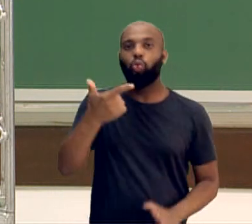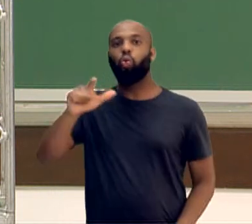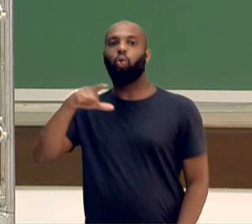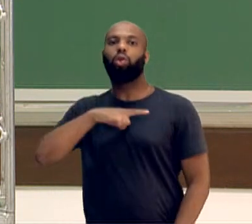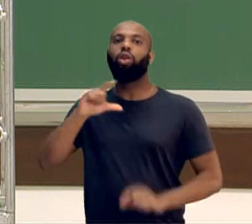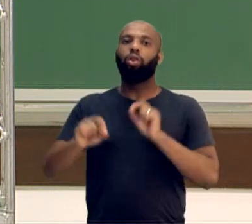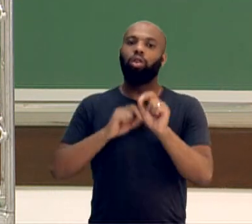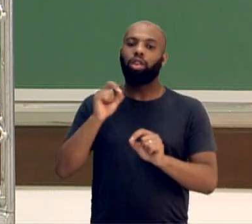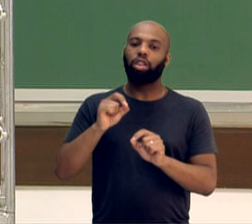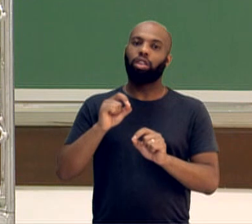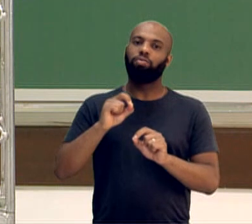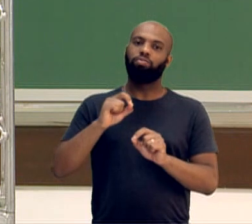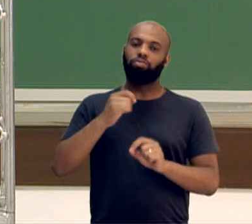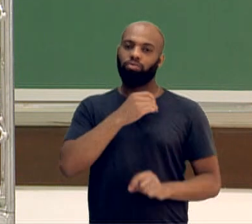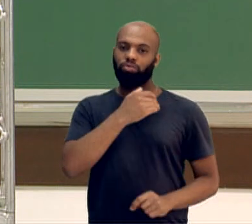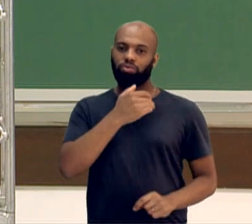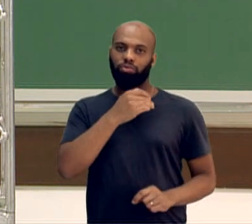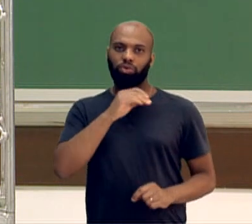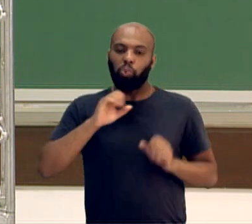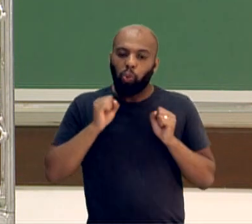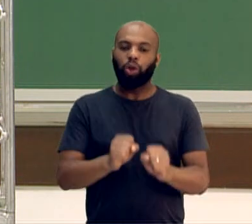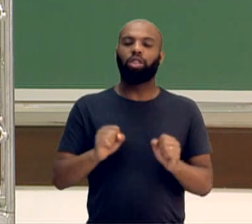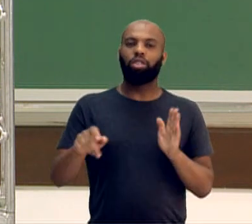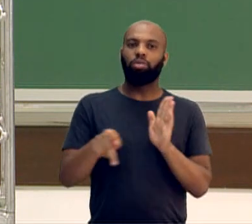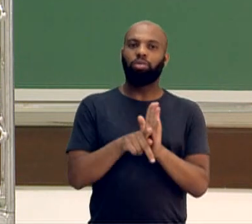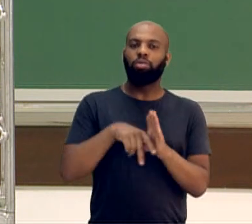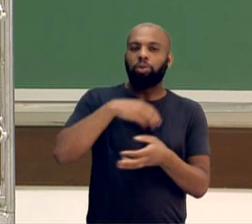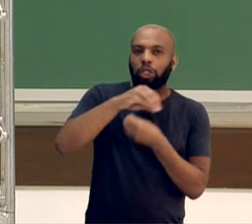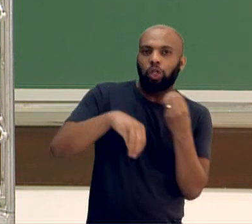poder privado. A gente tem estados quase totalmente privatizados.